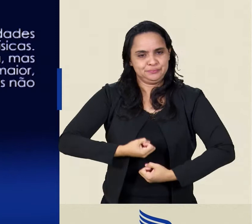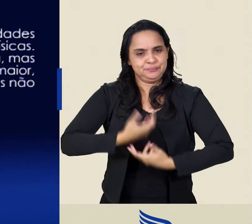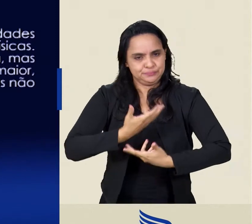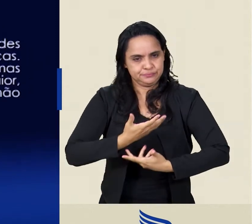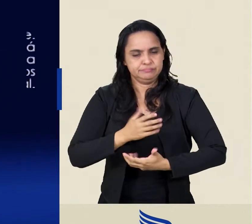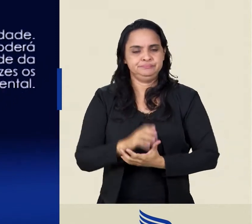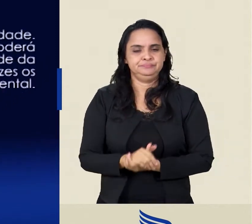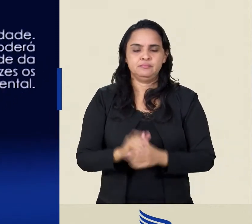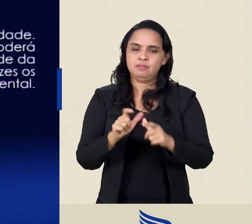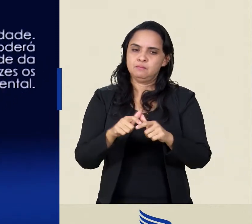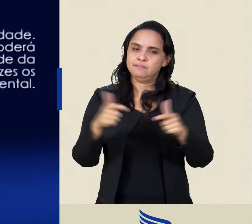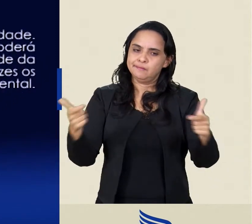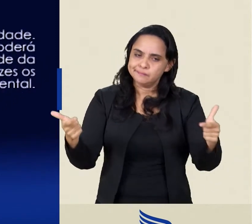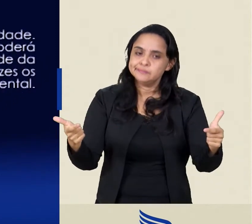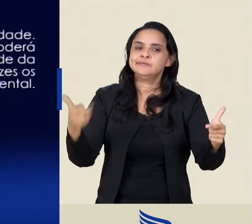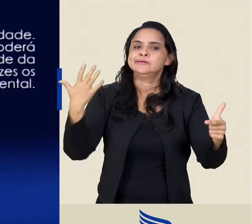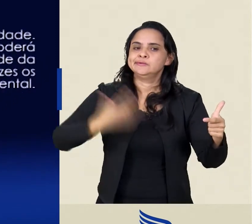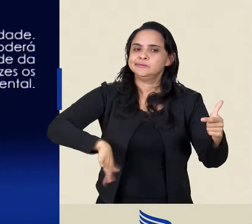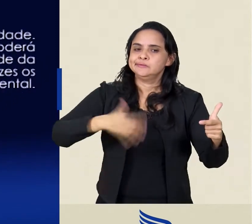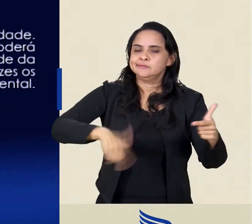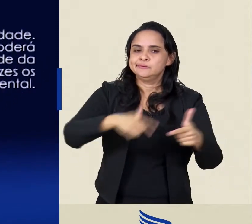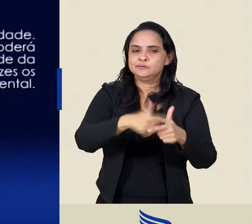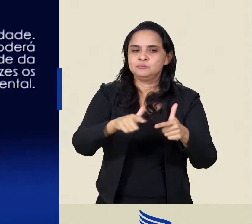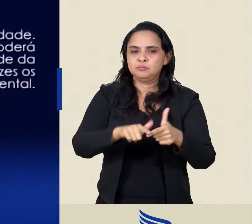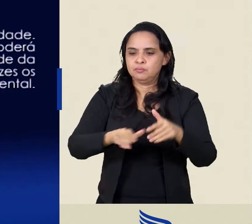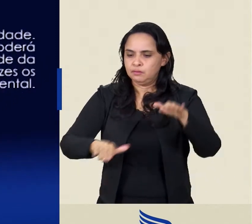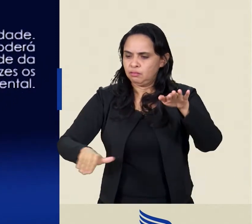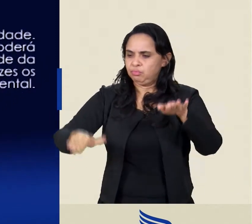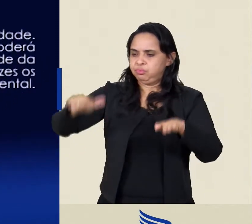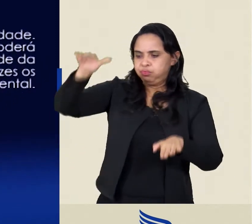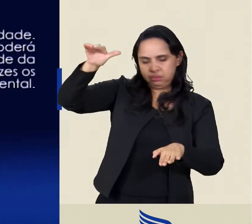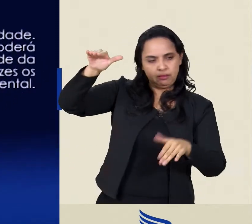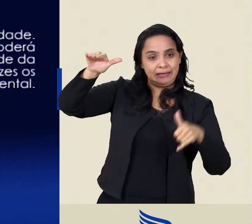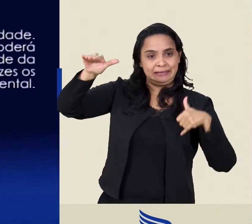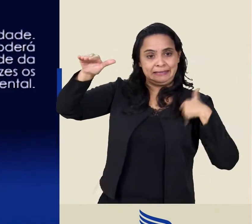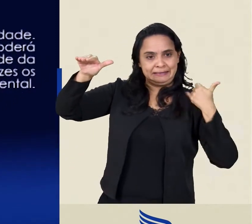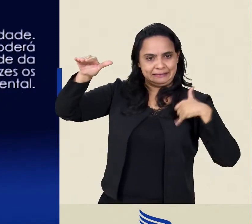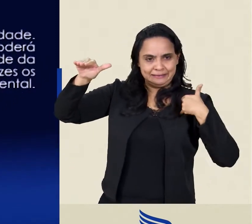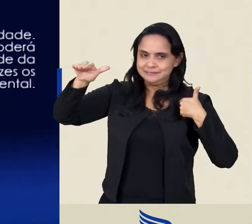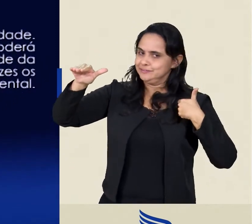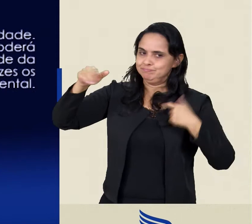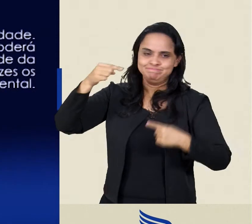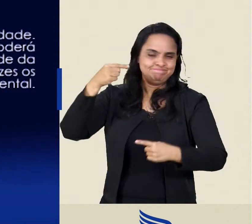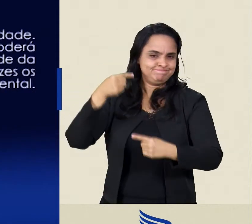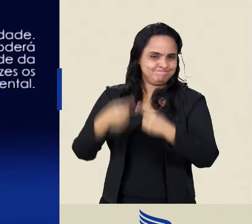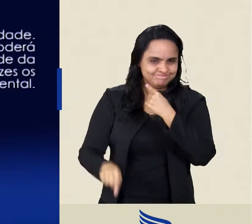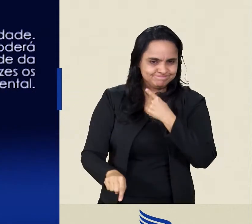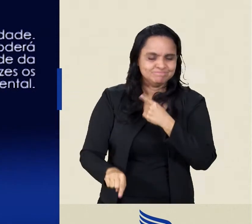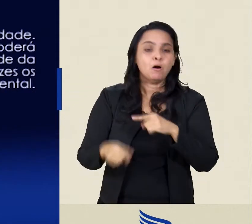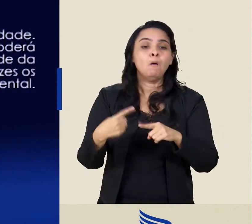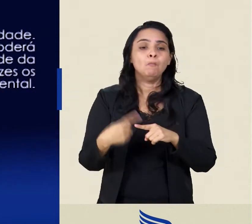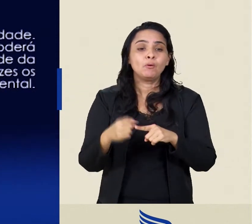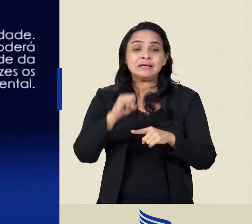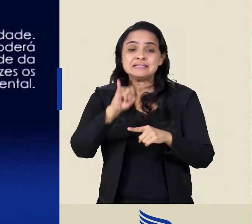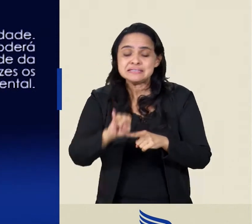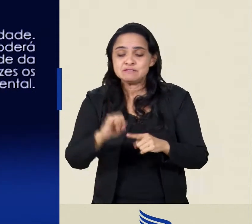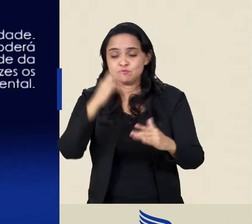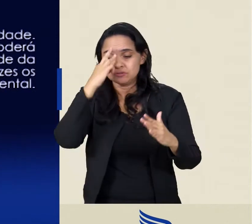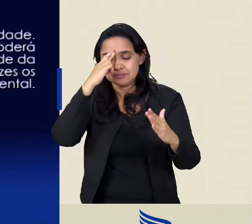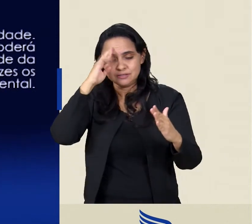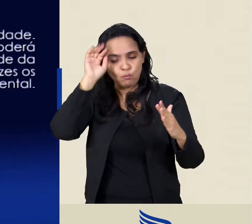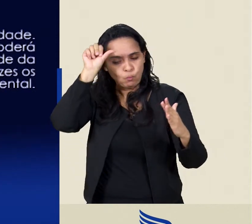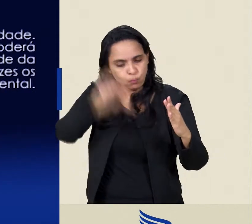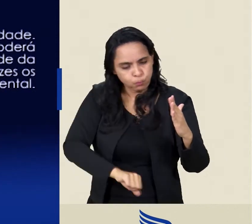dos casos, não convém grande diferença de idade. Da não observância desta regra, poderá